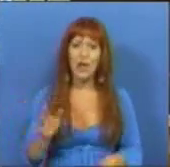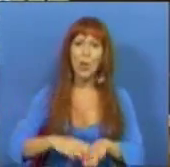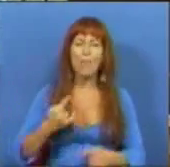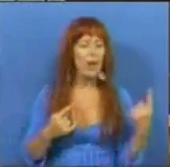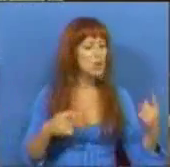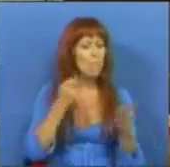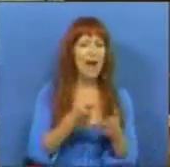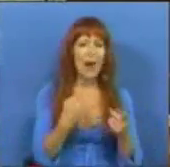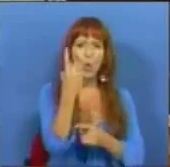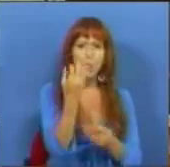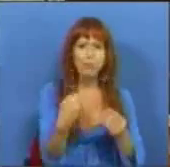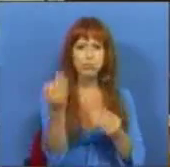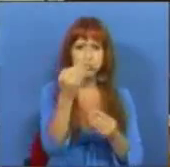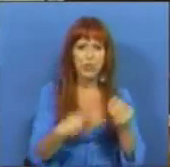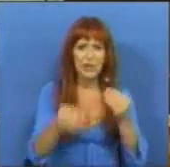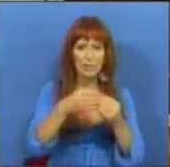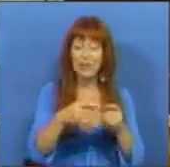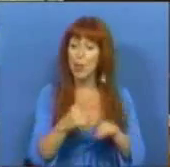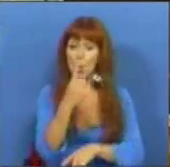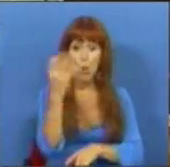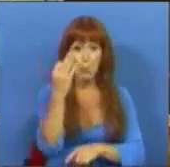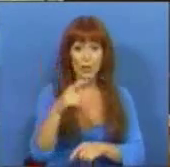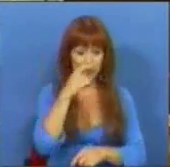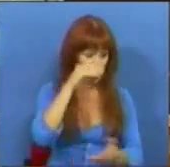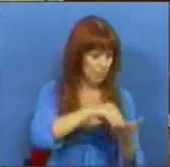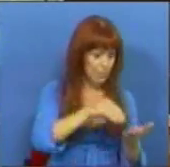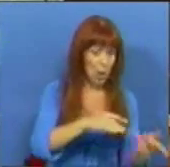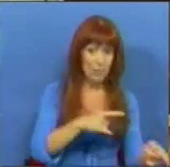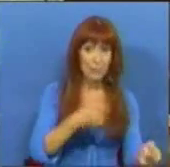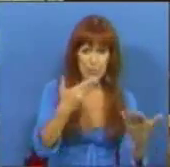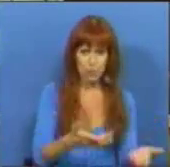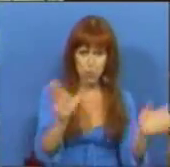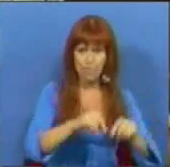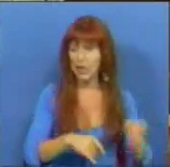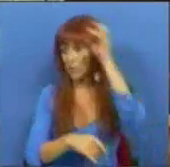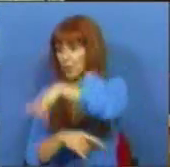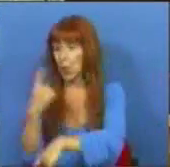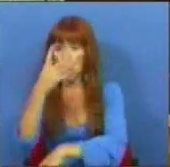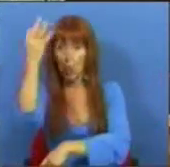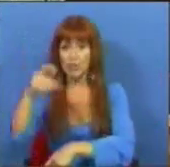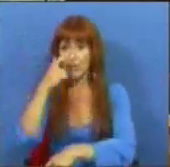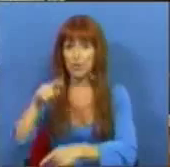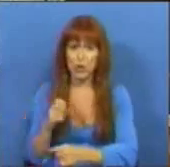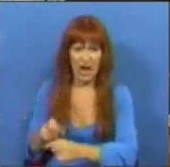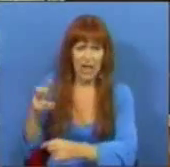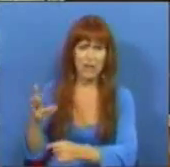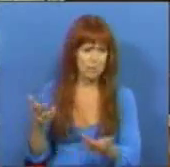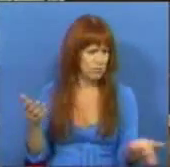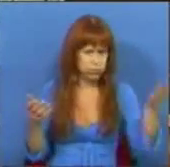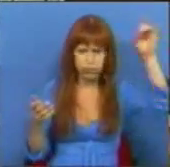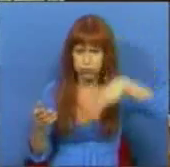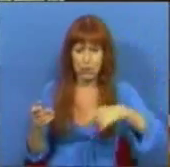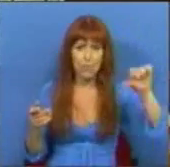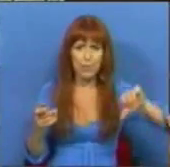cada um paga mais 1%, é que 1% para os mais pobres pesa mais do que 1% para os mais ricos. Porque